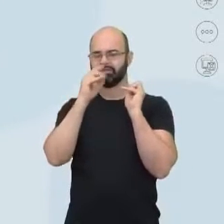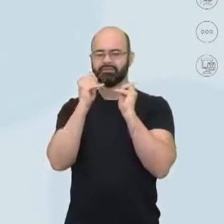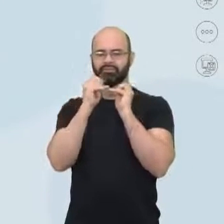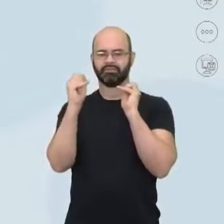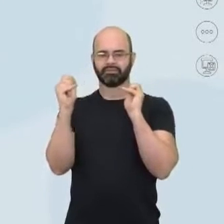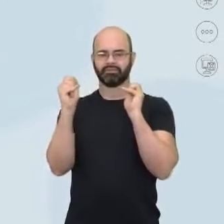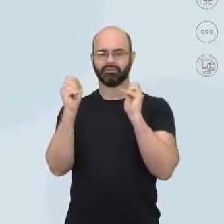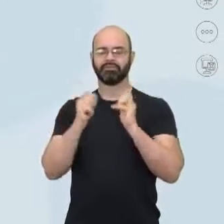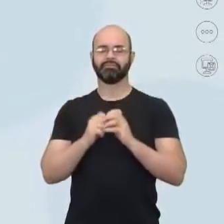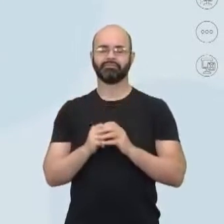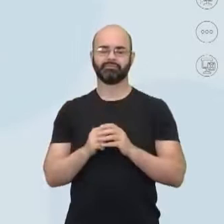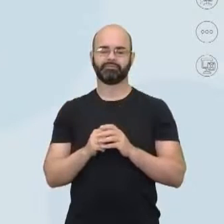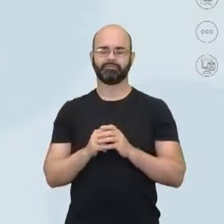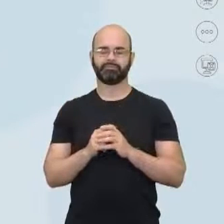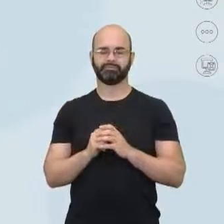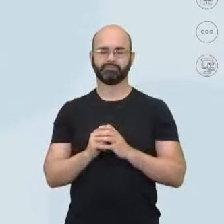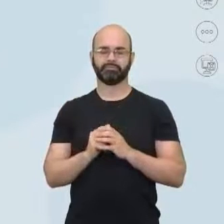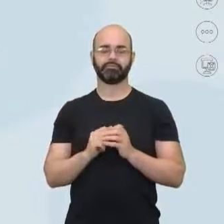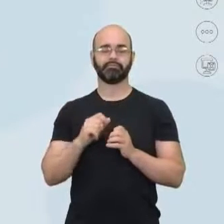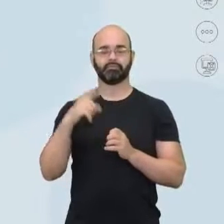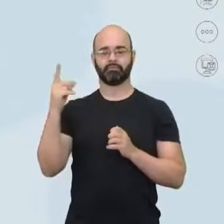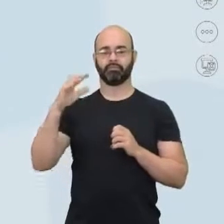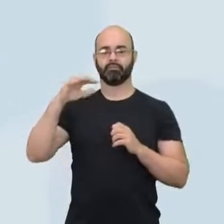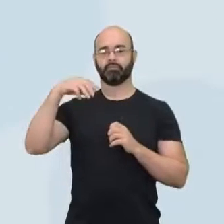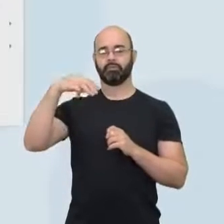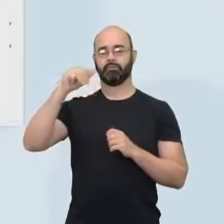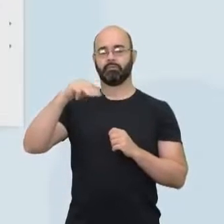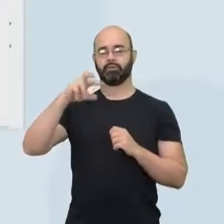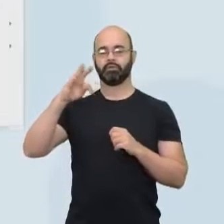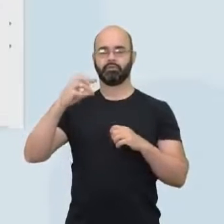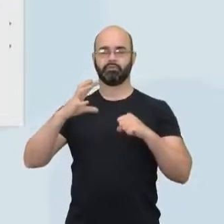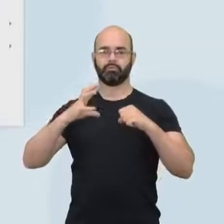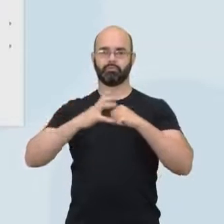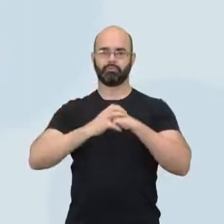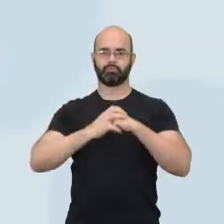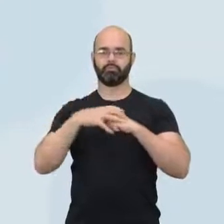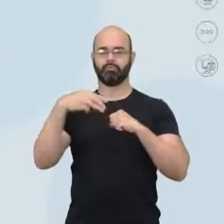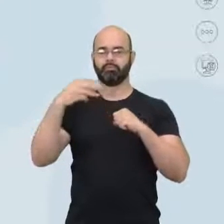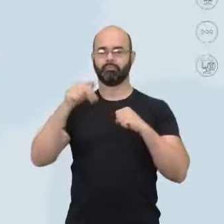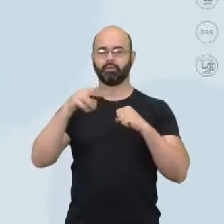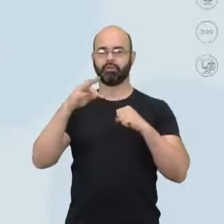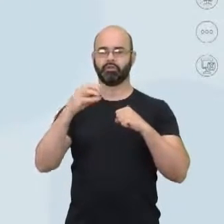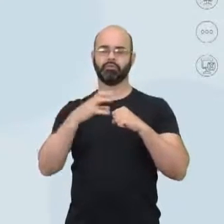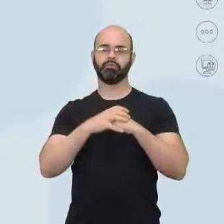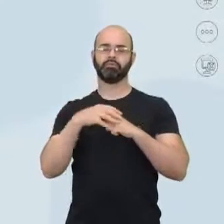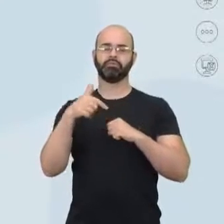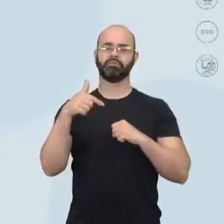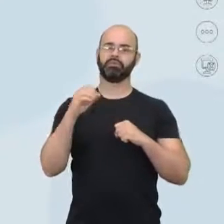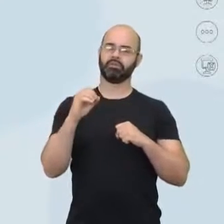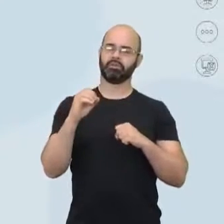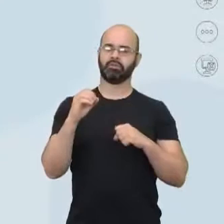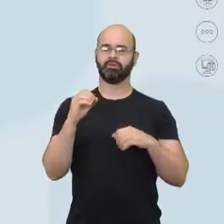camadas do planeta. Aí nós temos o manto, né, que vai de 70 mais ou menos até